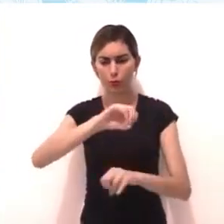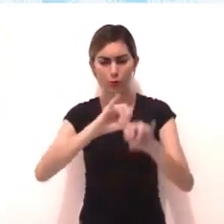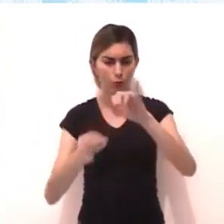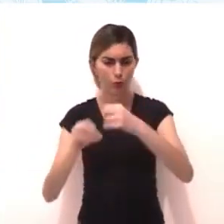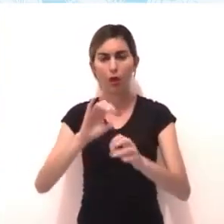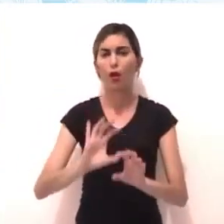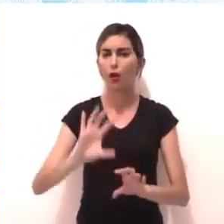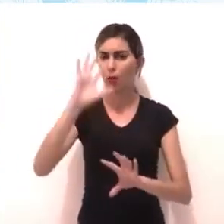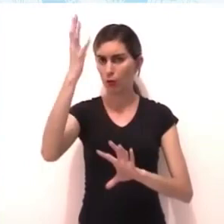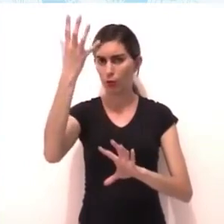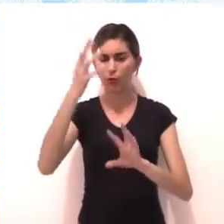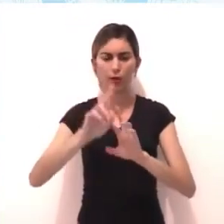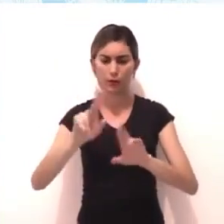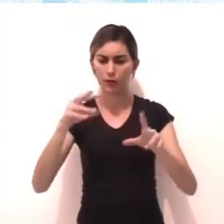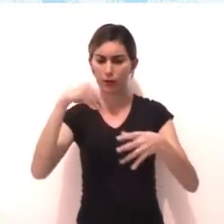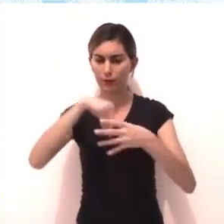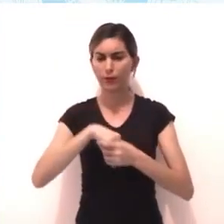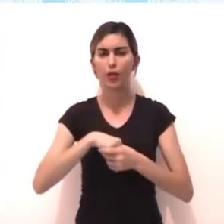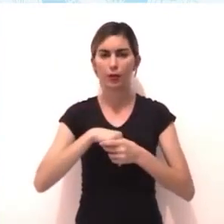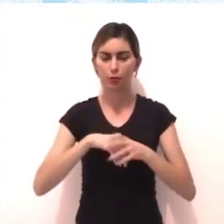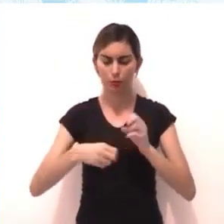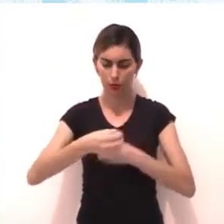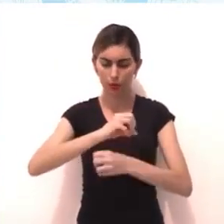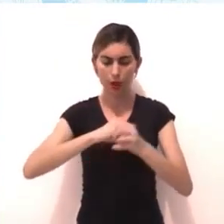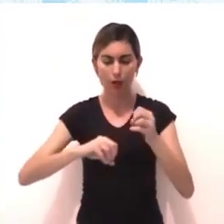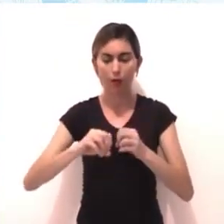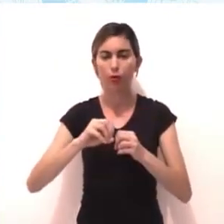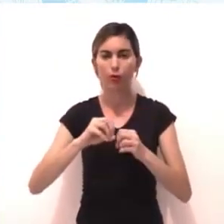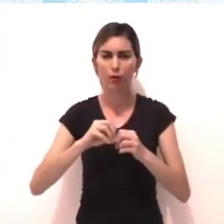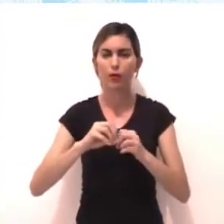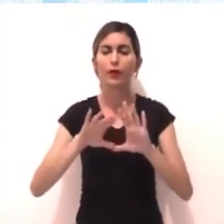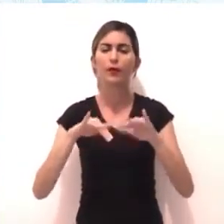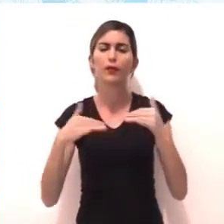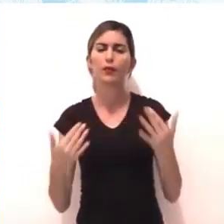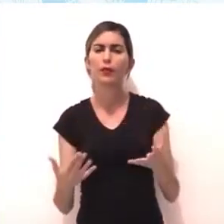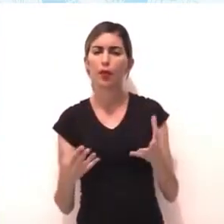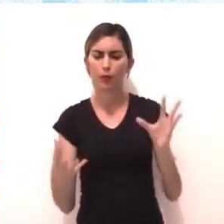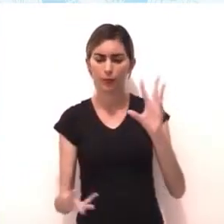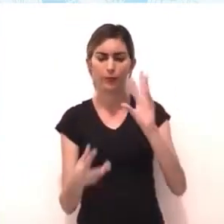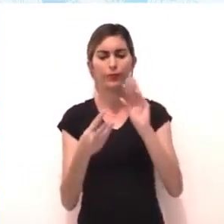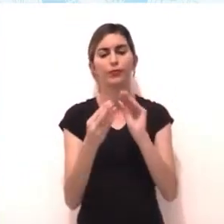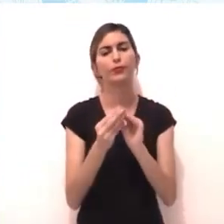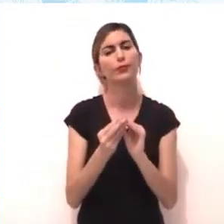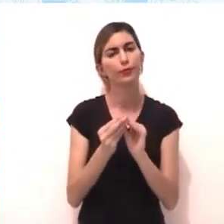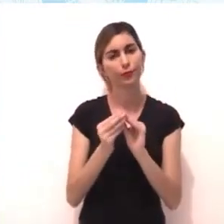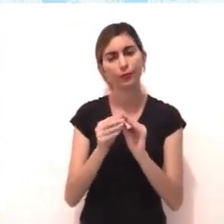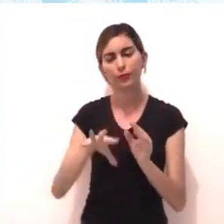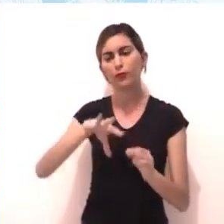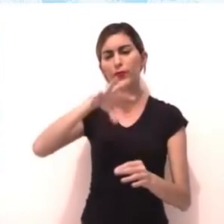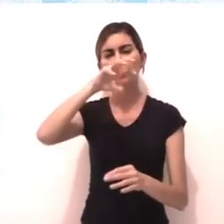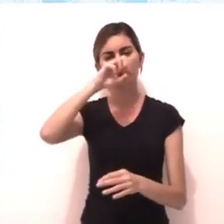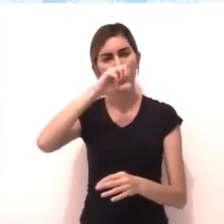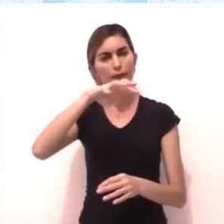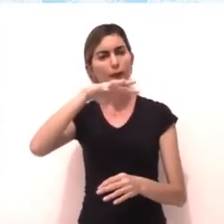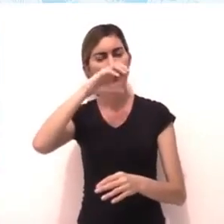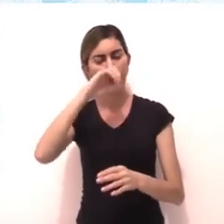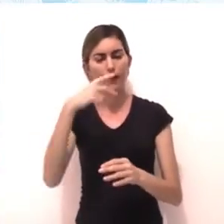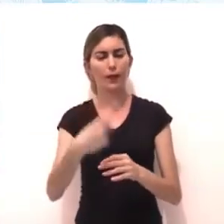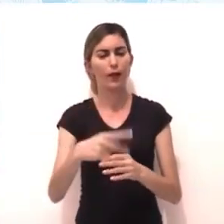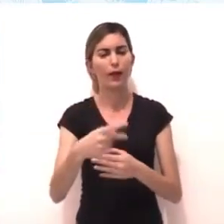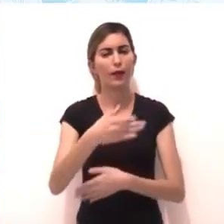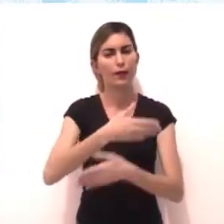que acontecem no interior da célula. Então, de uma forma resumida, a respiração